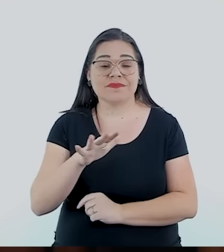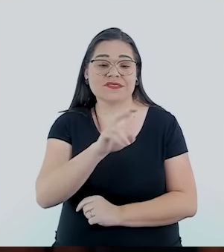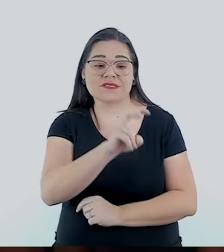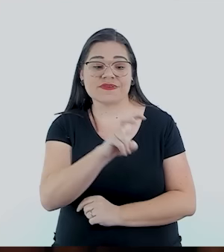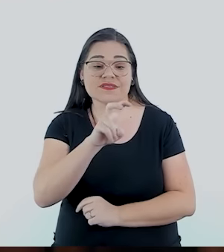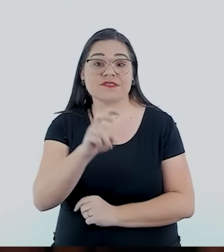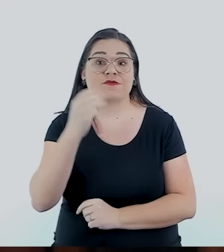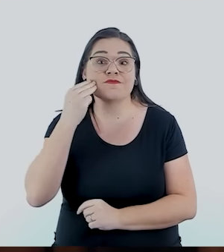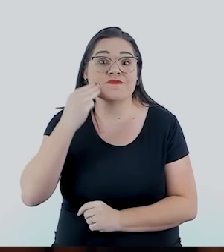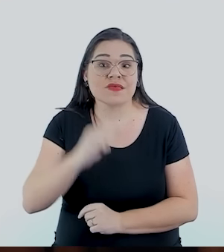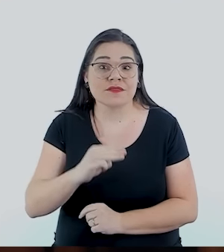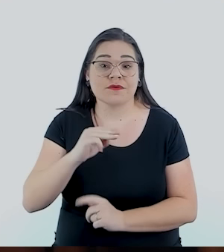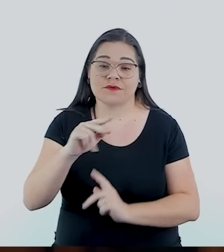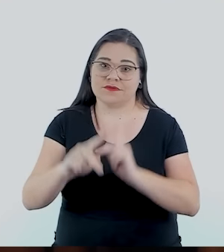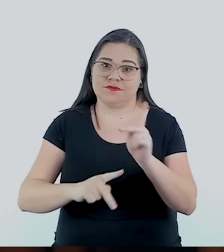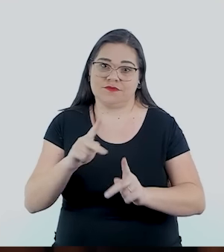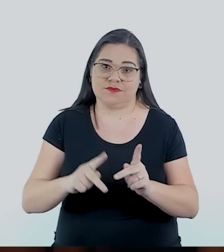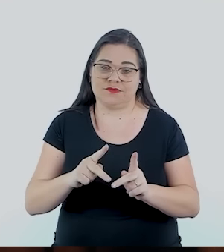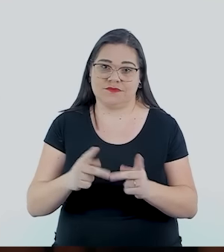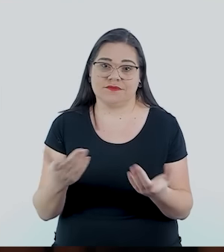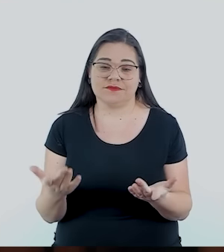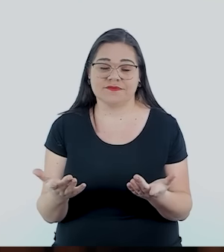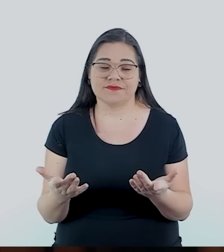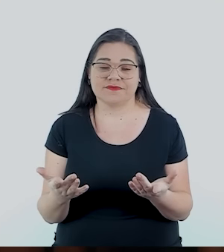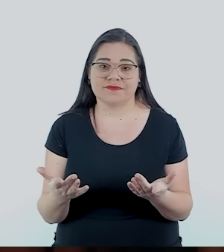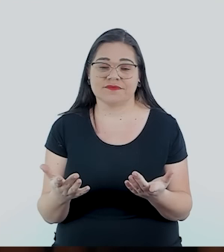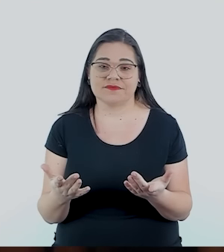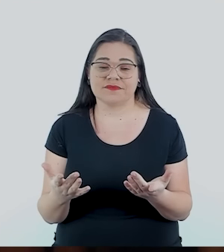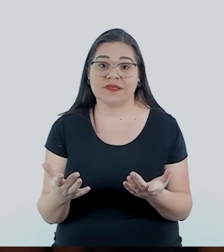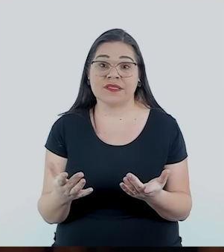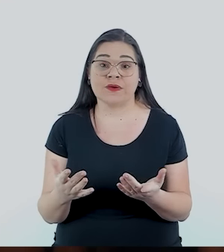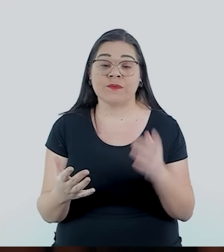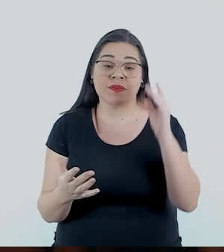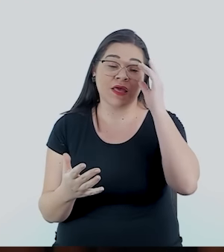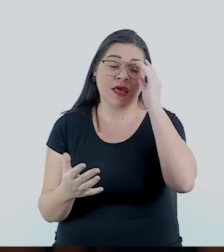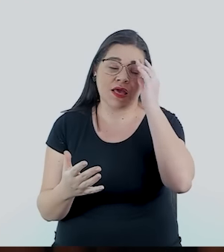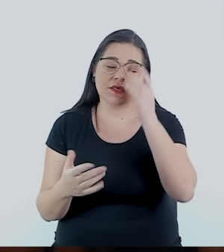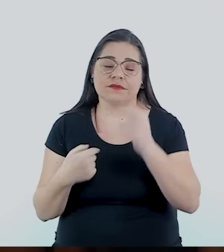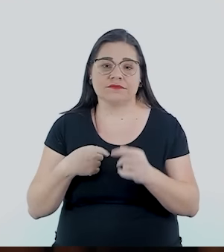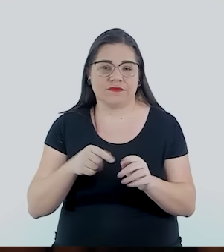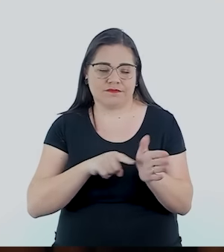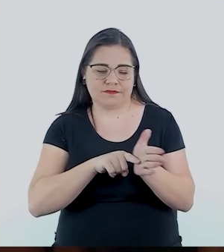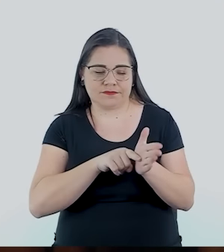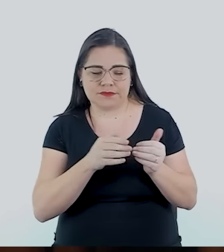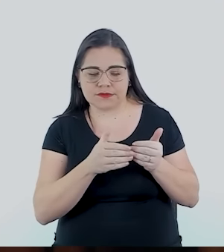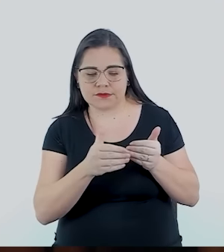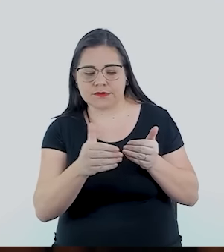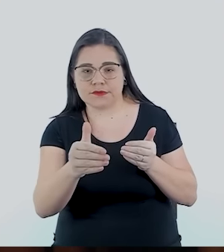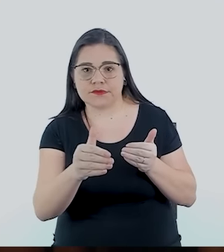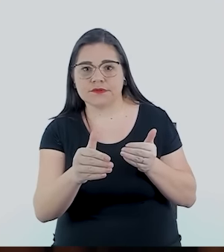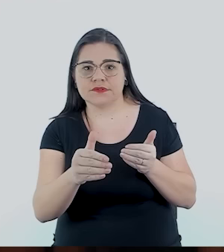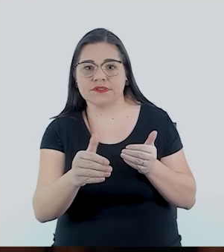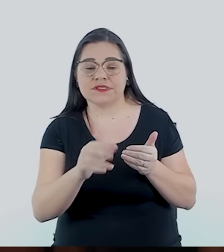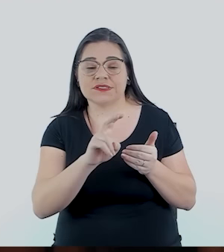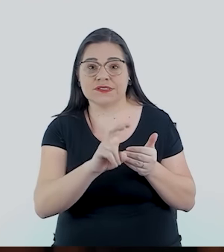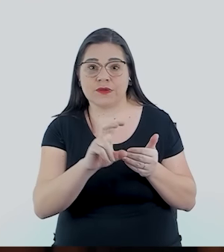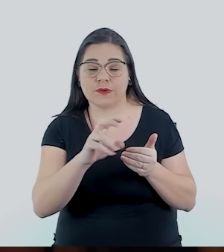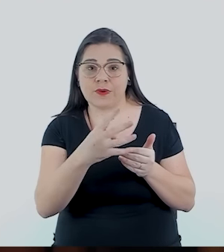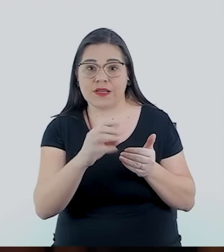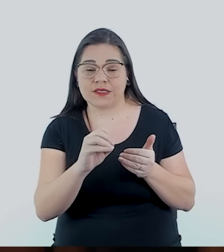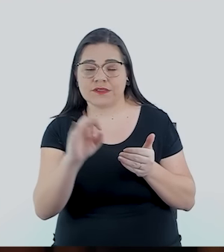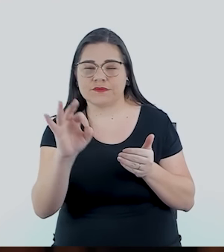de pessoas no Brasil hoje e a AGV tem uma estimativa que em 2040 57% da força de trabalho no